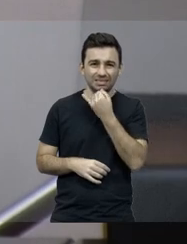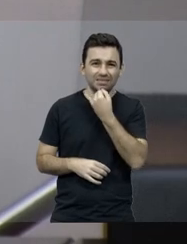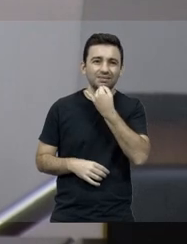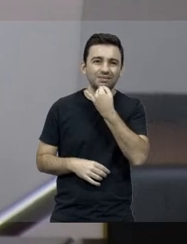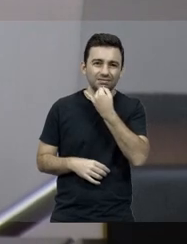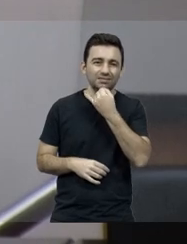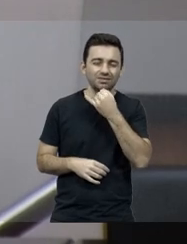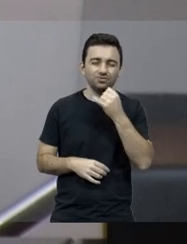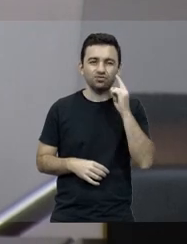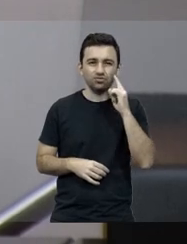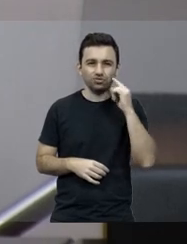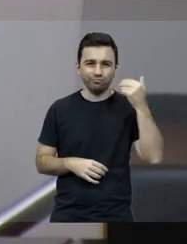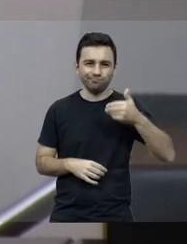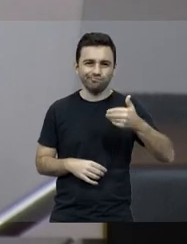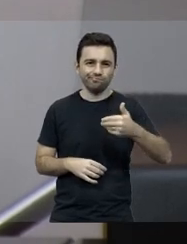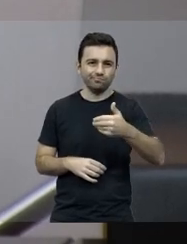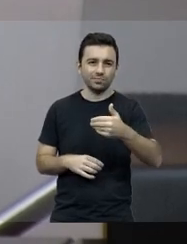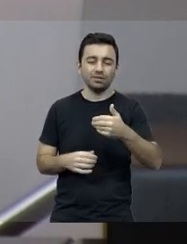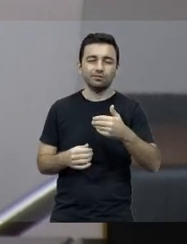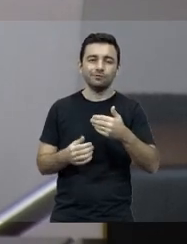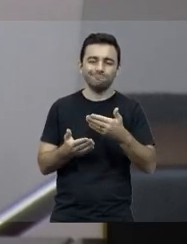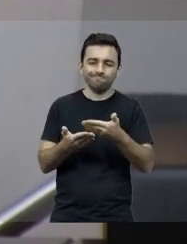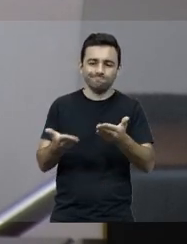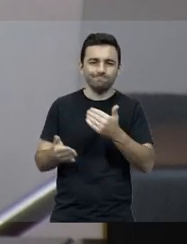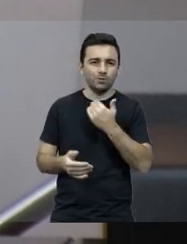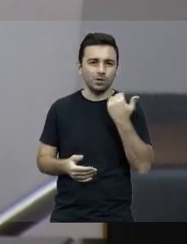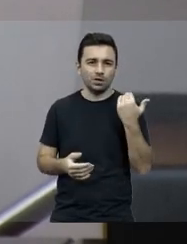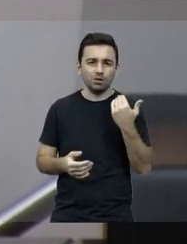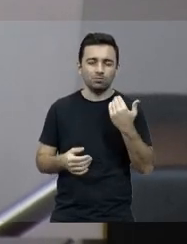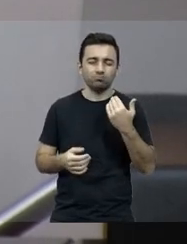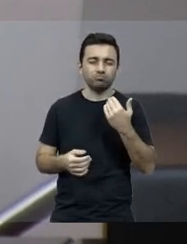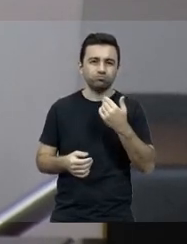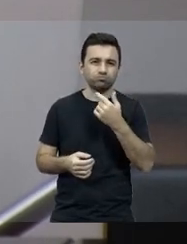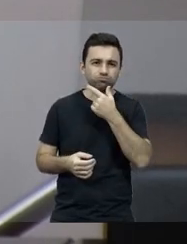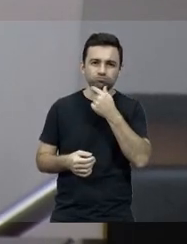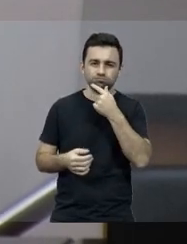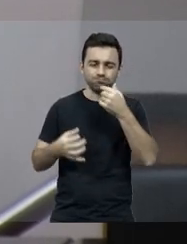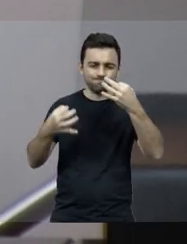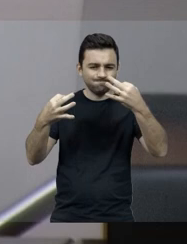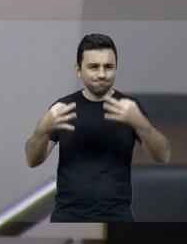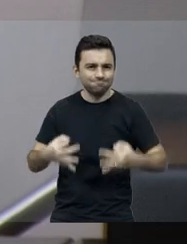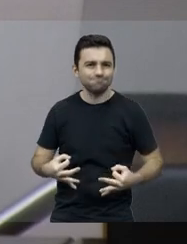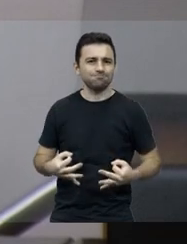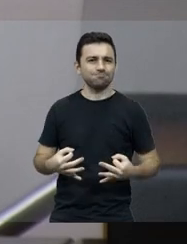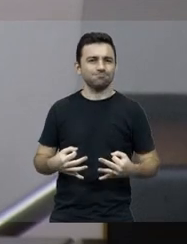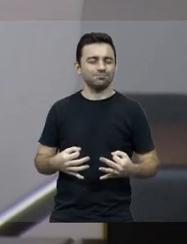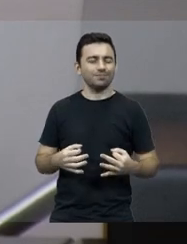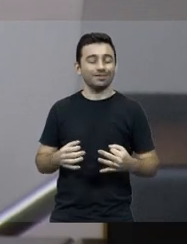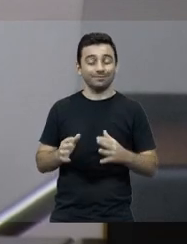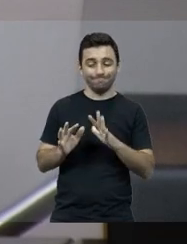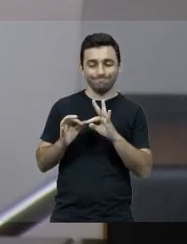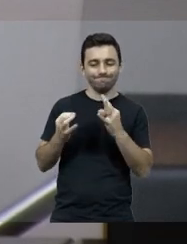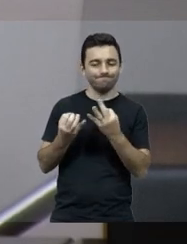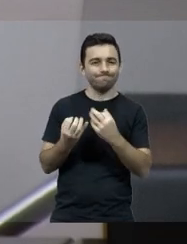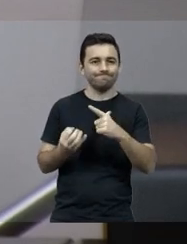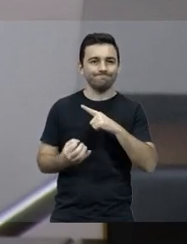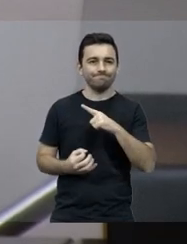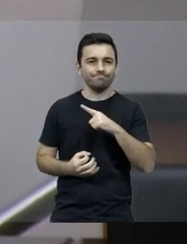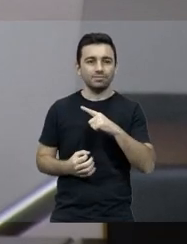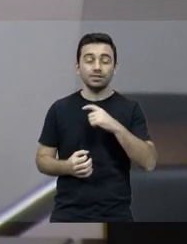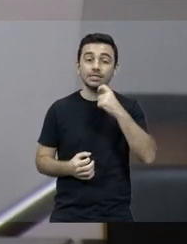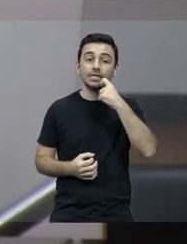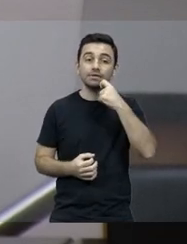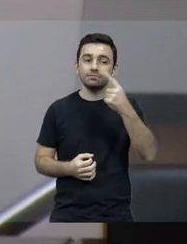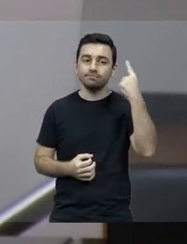nos últimos dias, quando perdemos este homem honesto, trabalhador, pai de família, na última sexta-feira, dia 11,